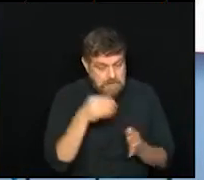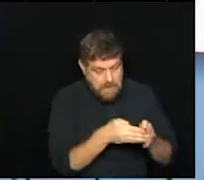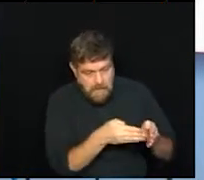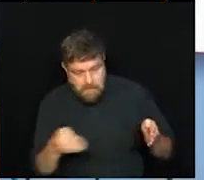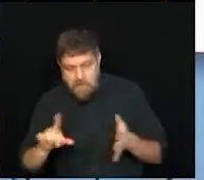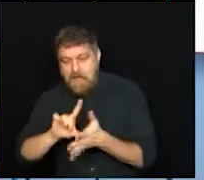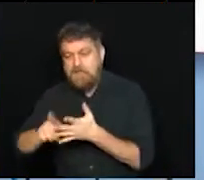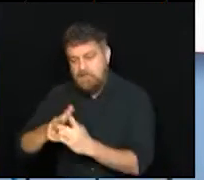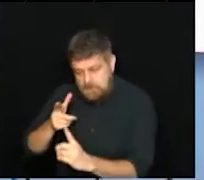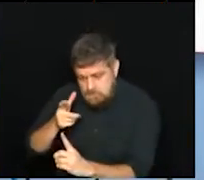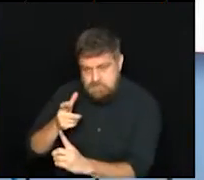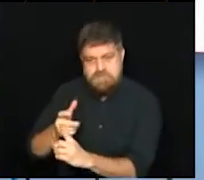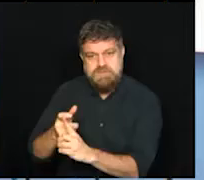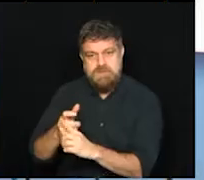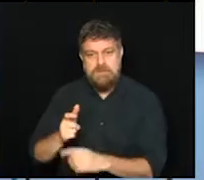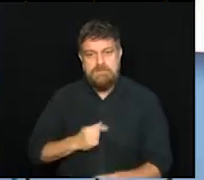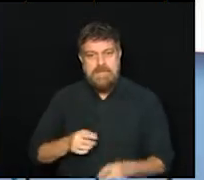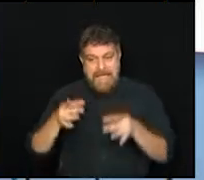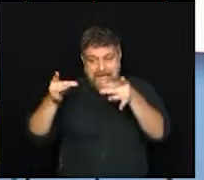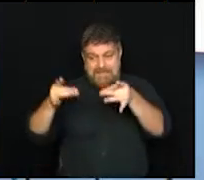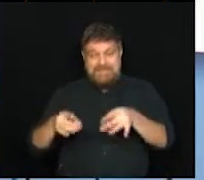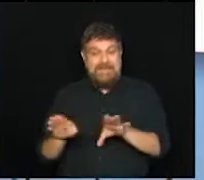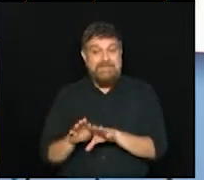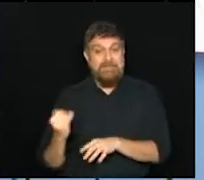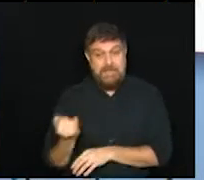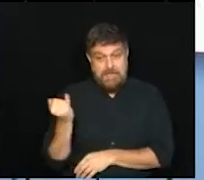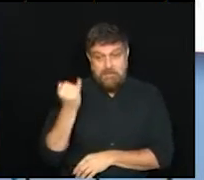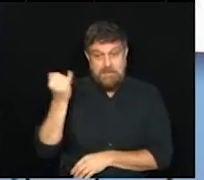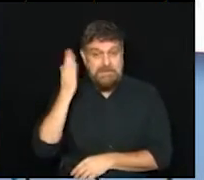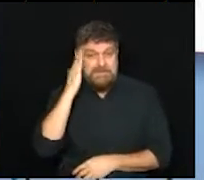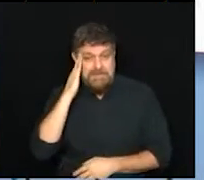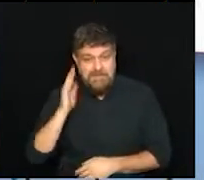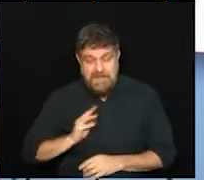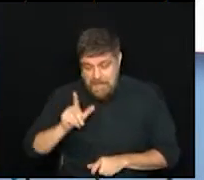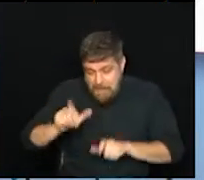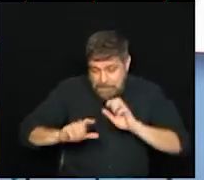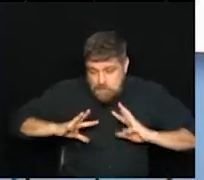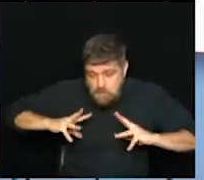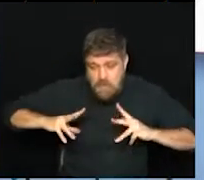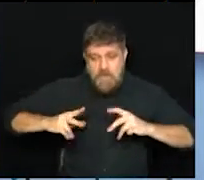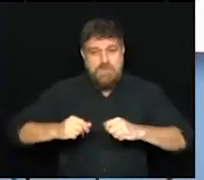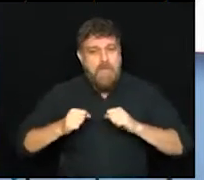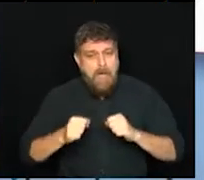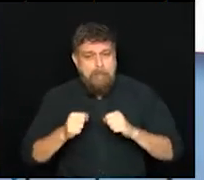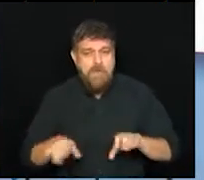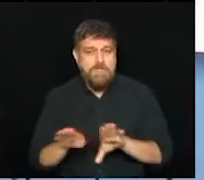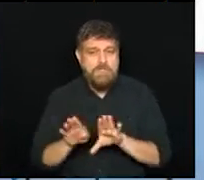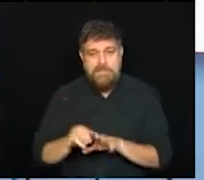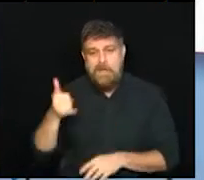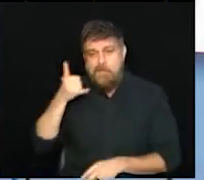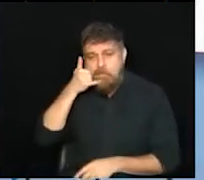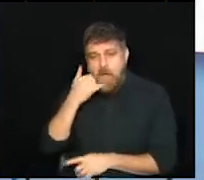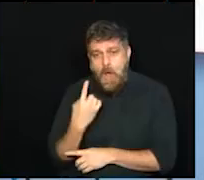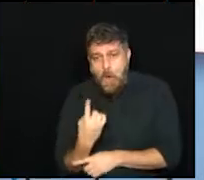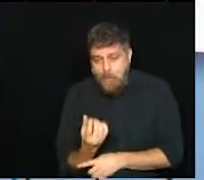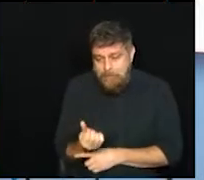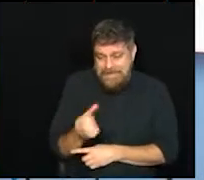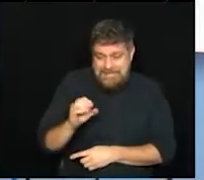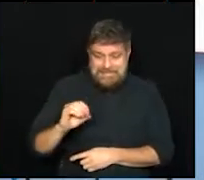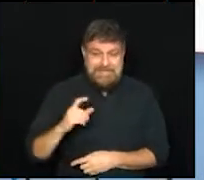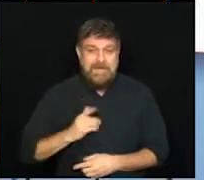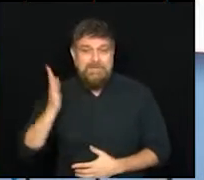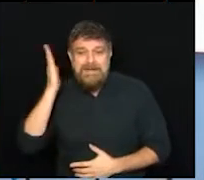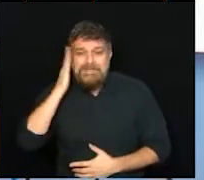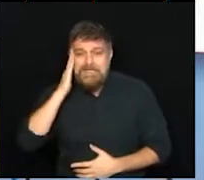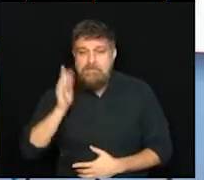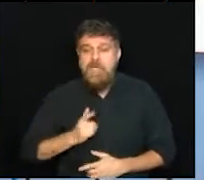detalhe também, é importante saber que todas as pessoas podem também ligar no 160 para